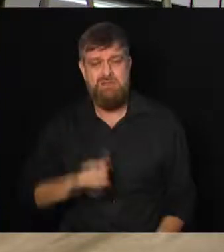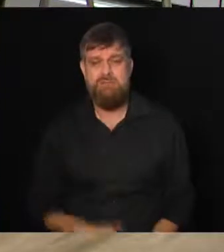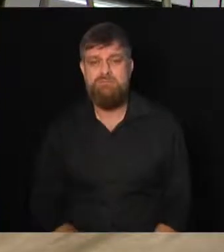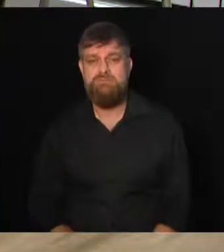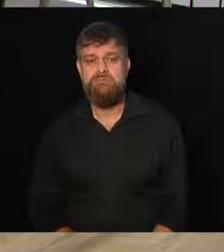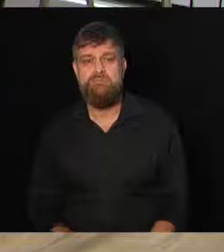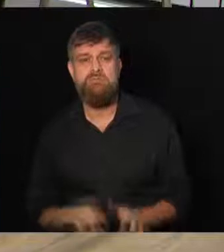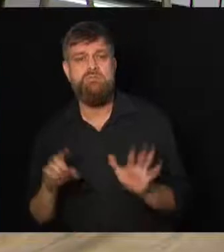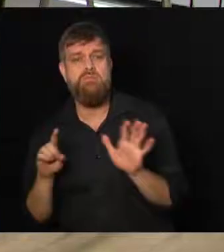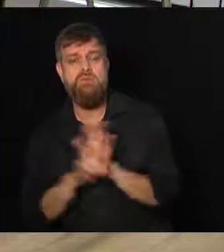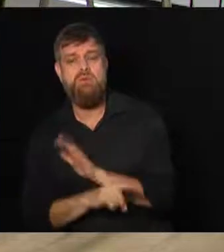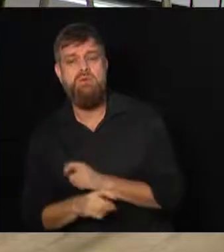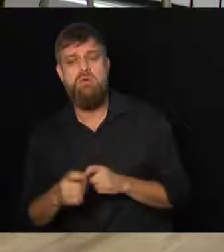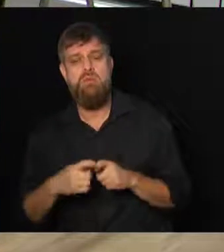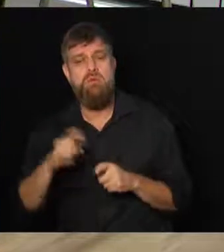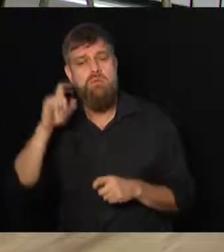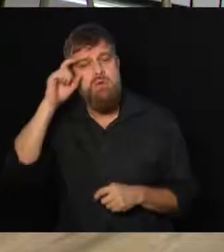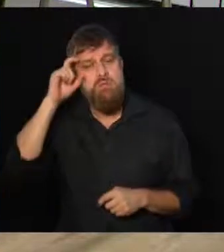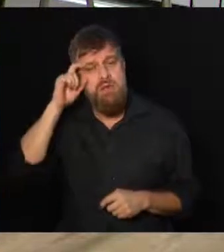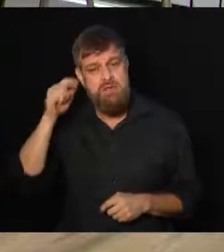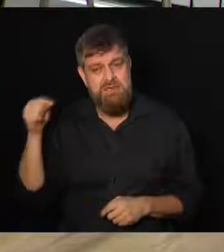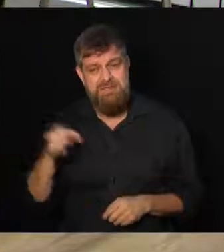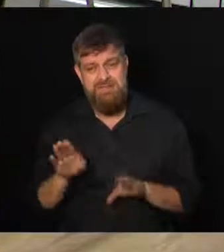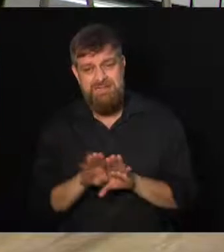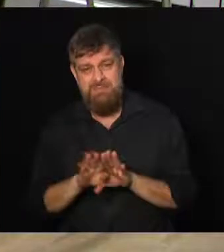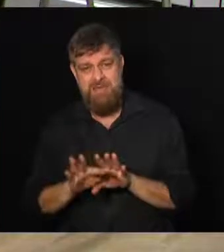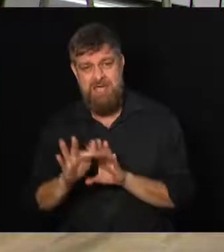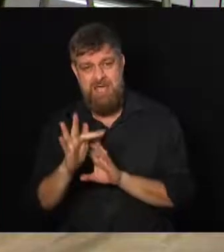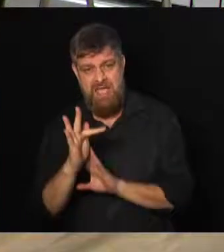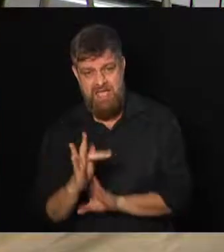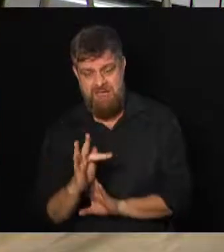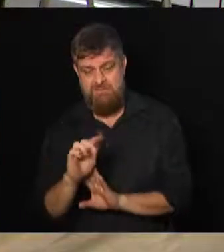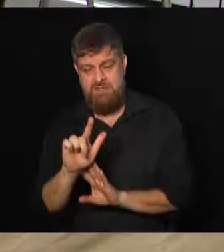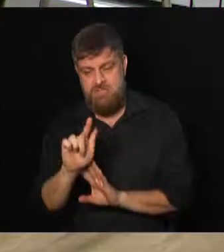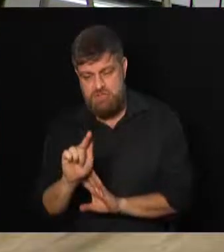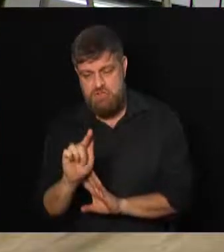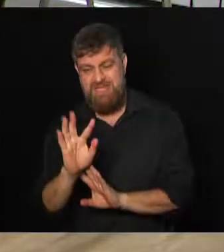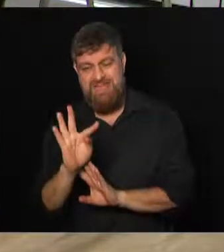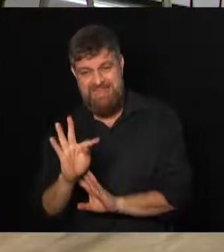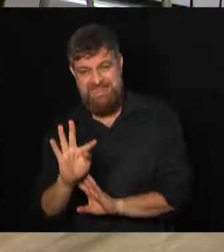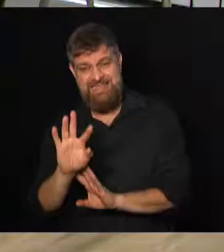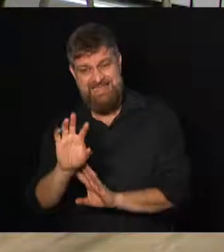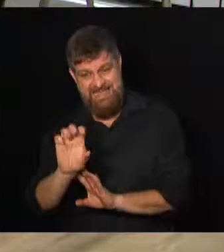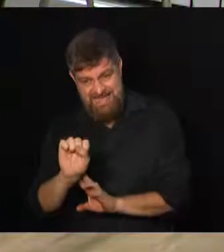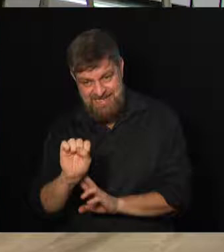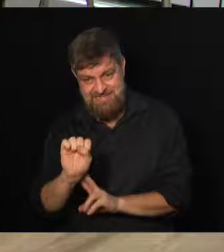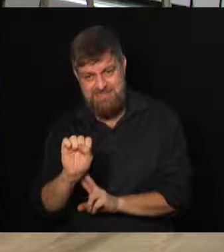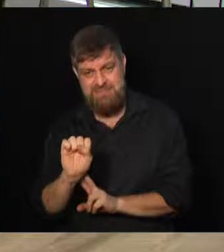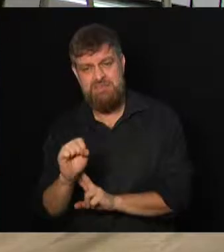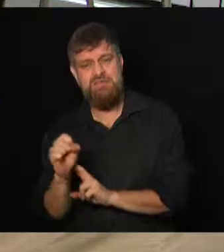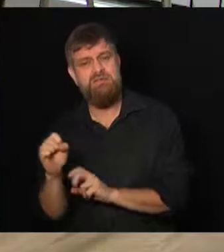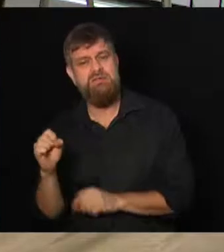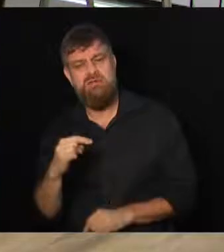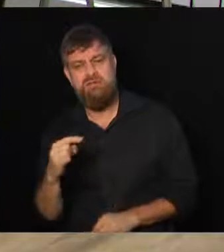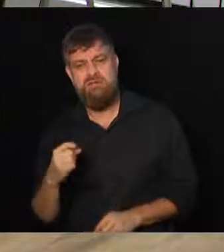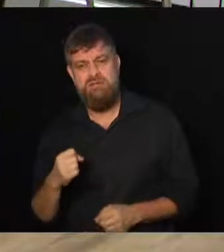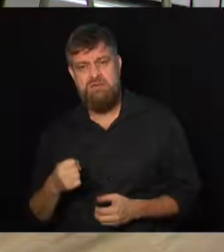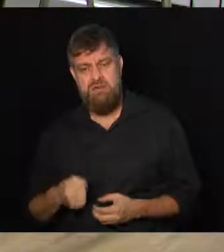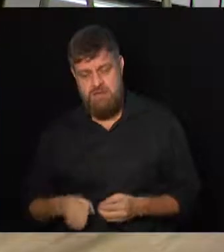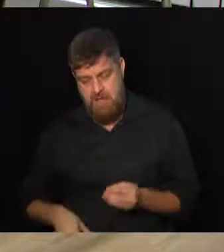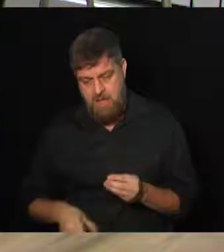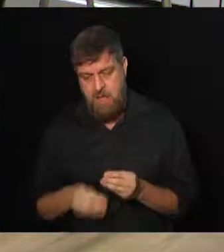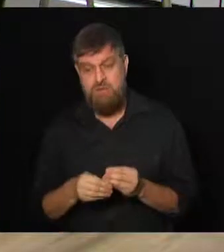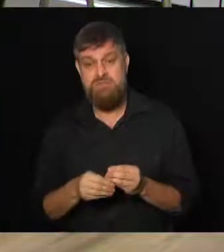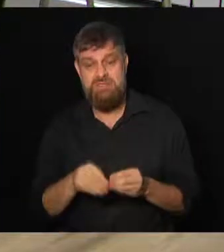que, por exemplo, o vereador mencionou o FGTS. FGTS, auxílio doença